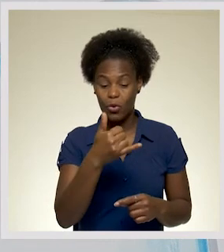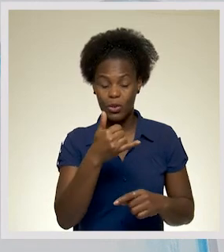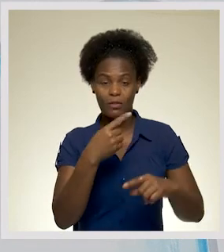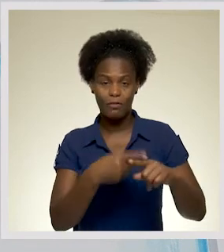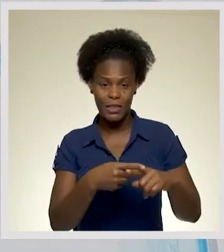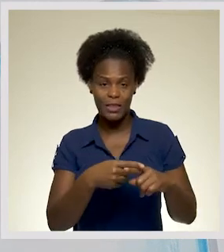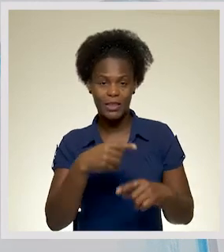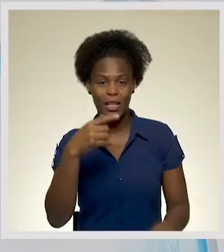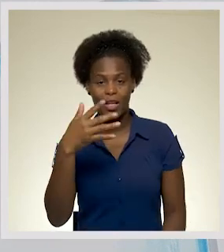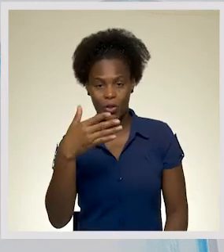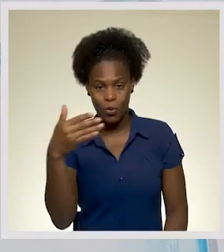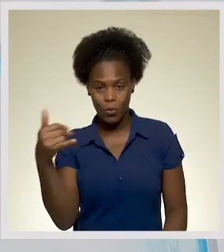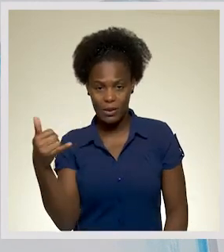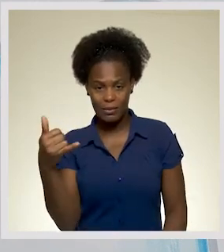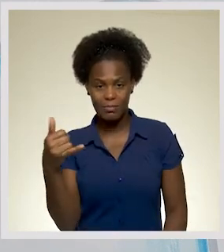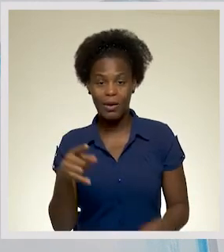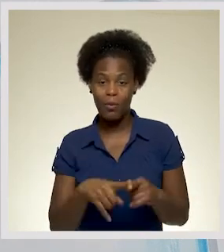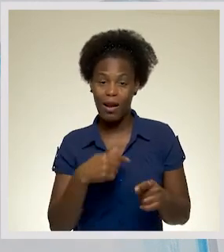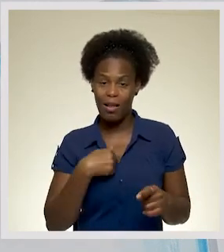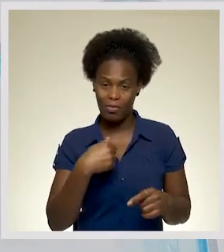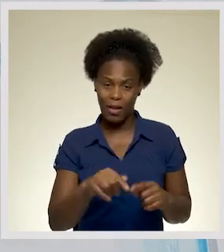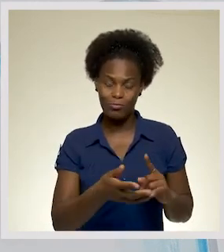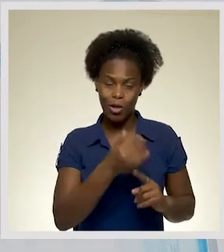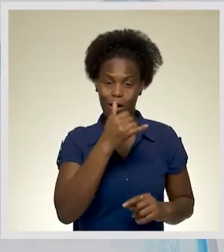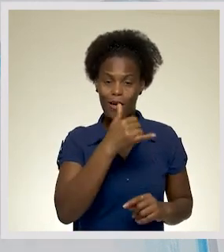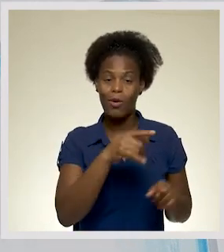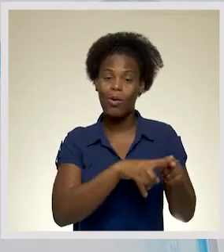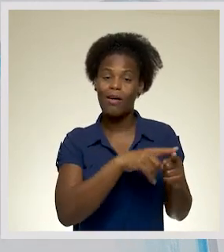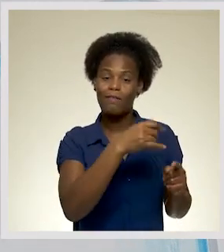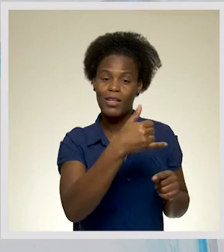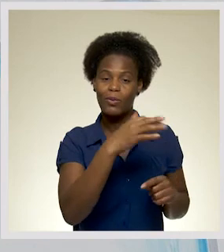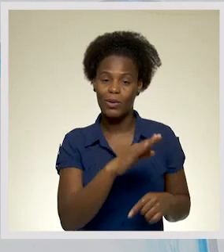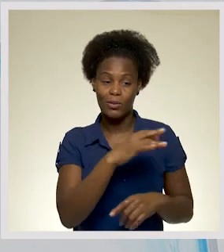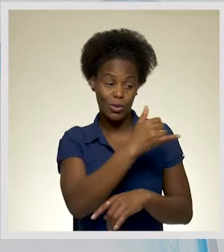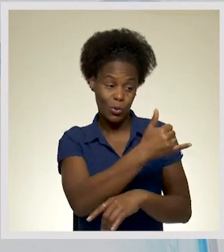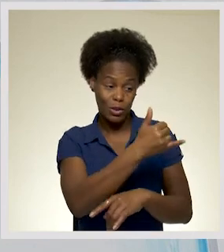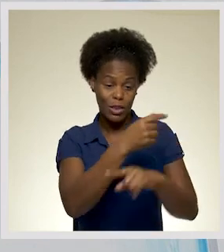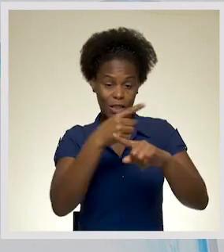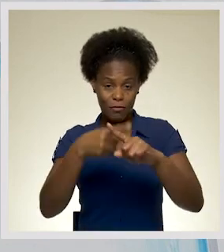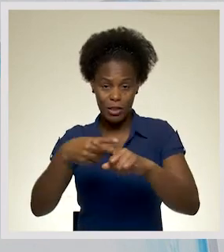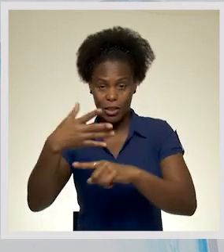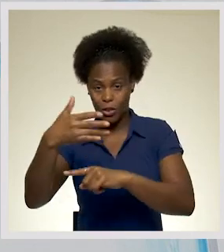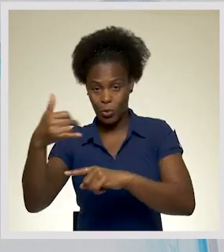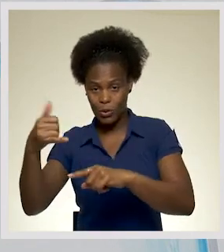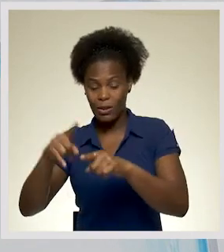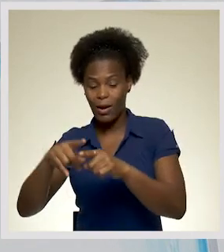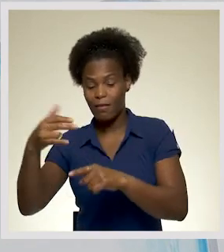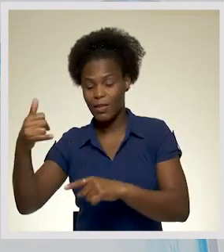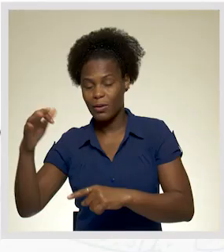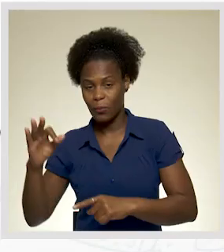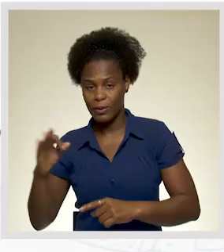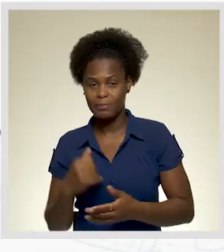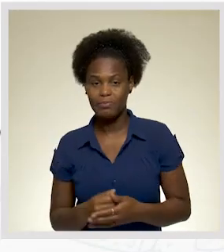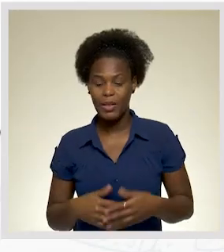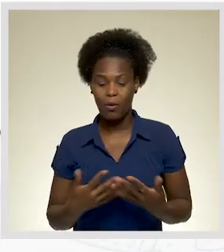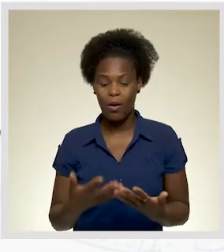multiplicar 2 vezes 12, obterei 24. Estão a ver? E vamos